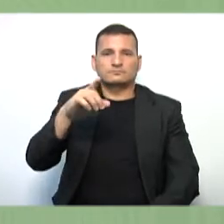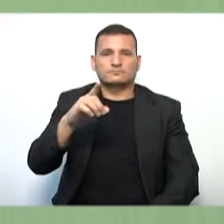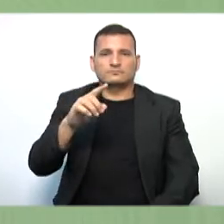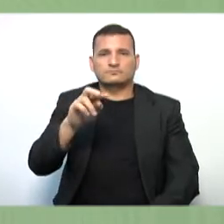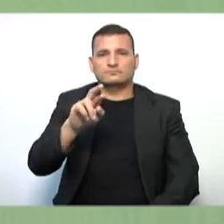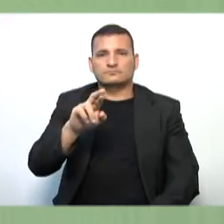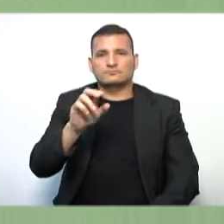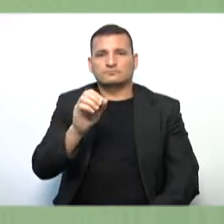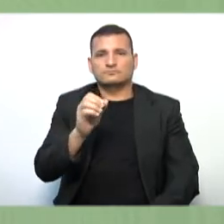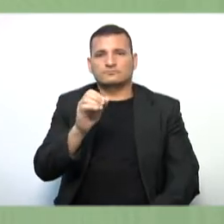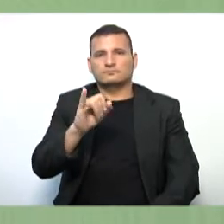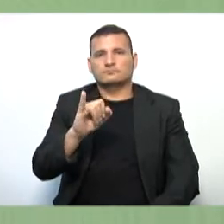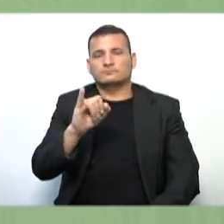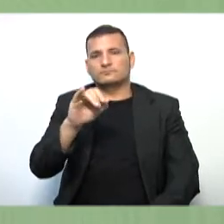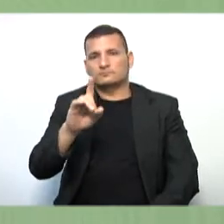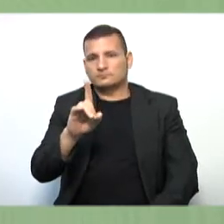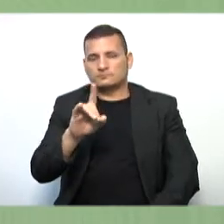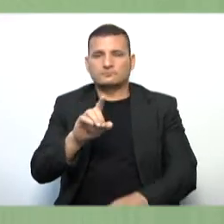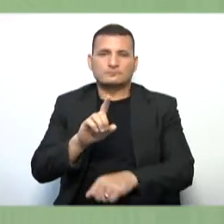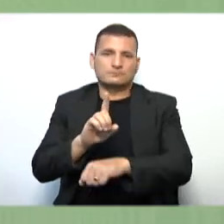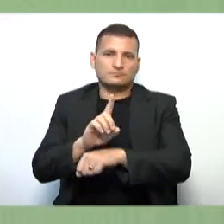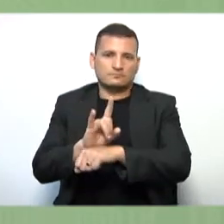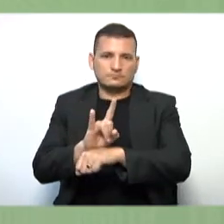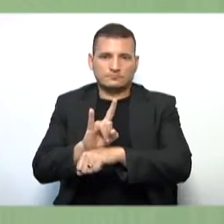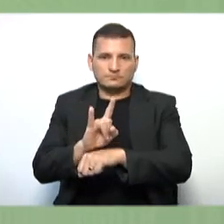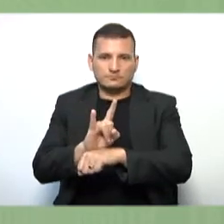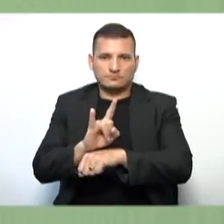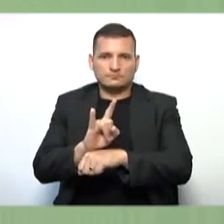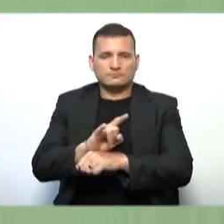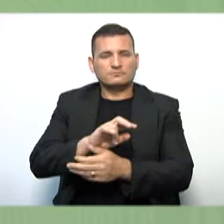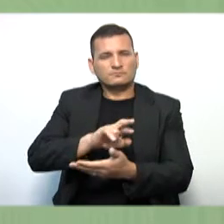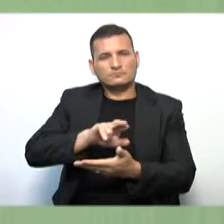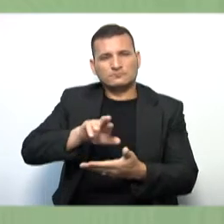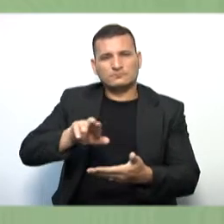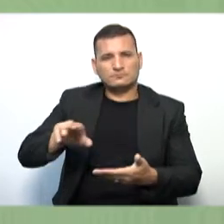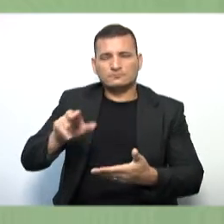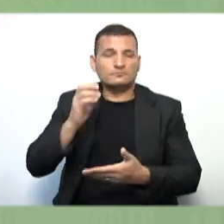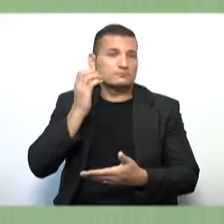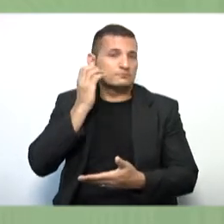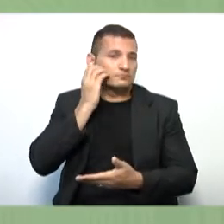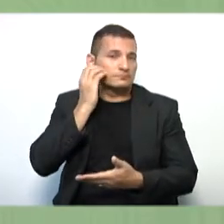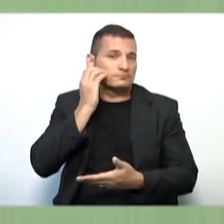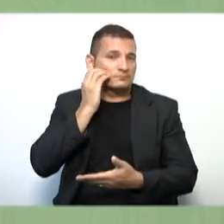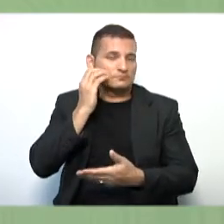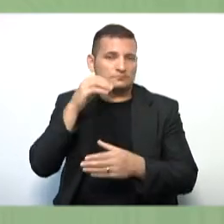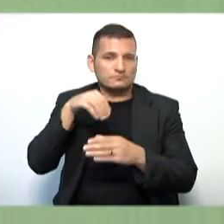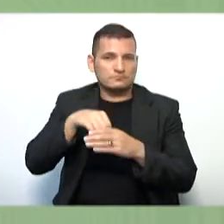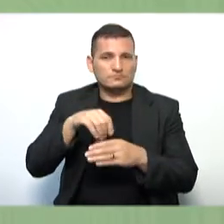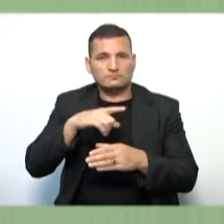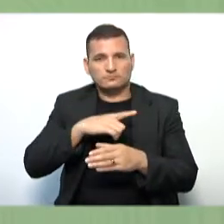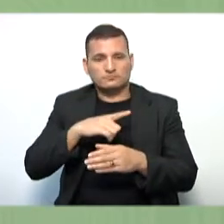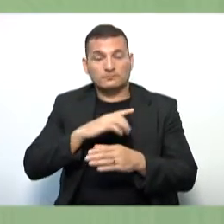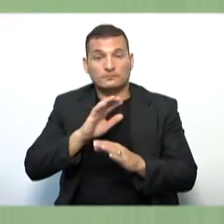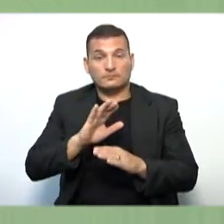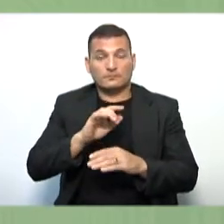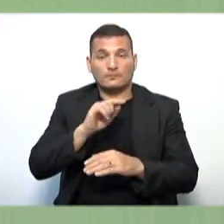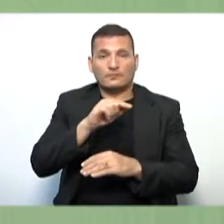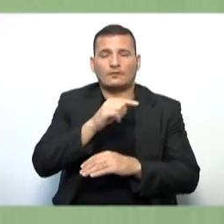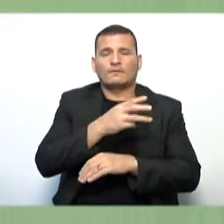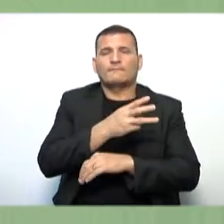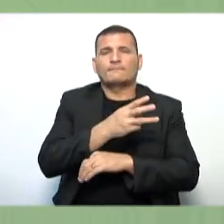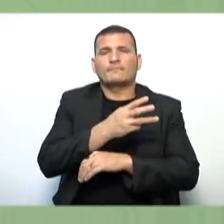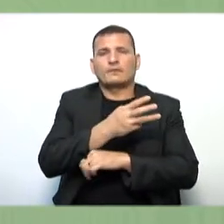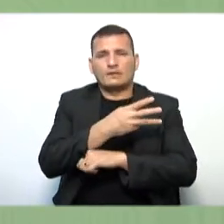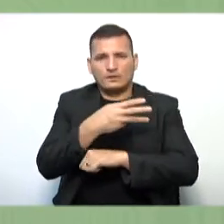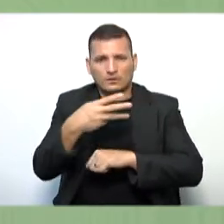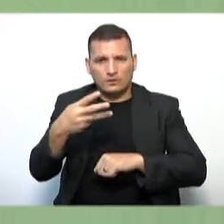Android, disponível em diversos smartphones aí. Sendo que da Microsoft, professora, nós temos ainda o Windows Phone,